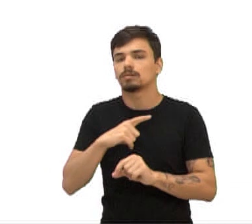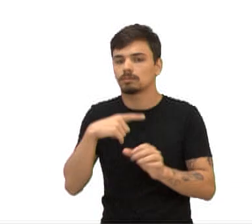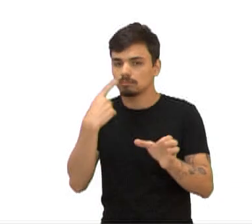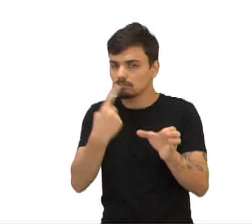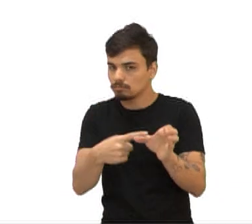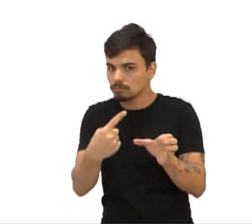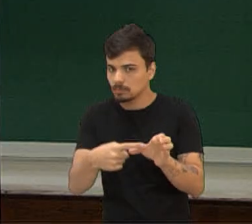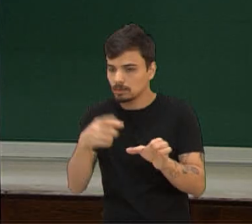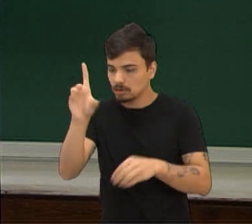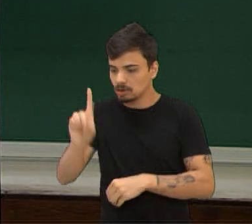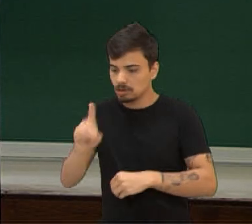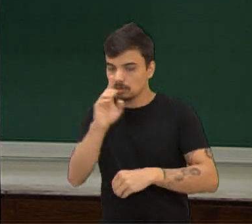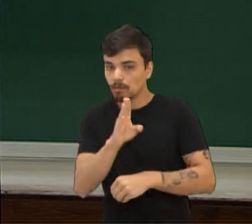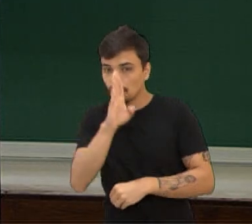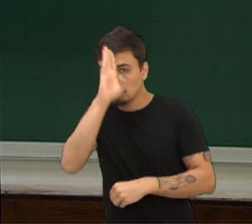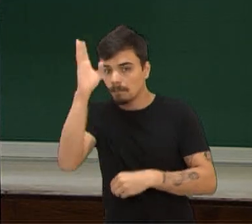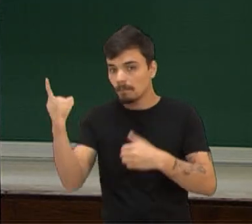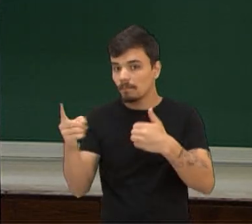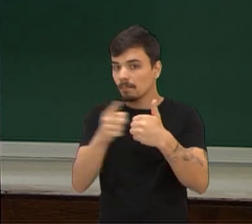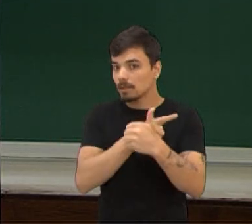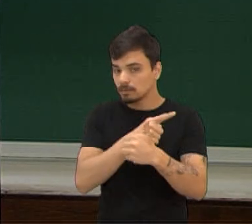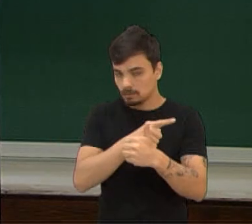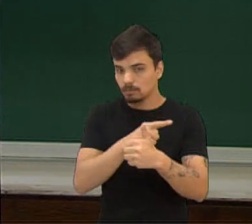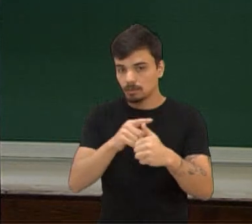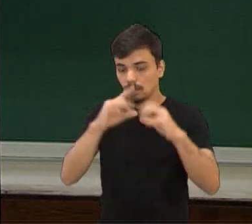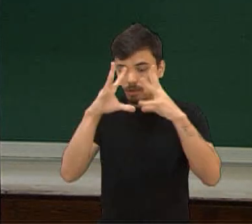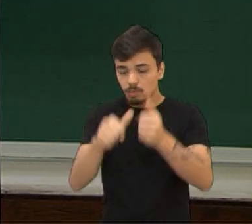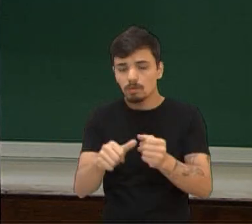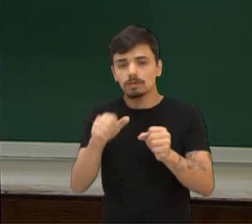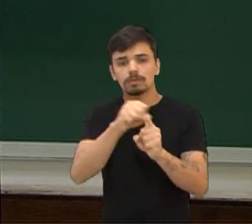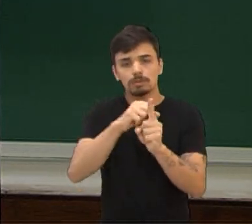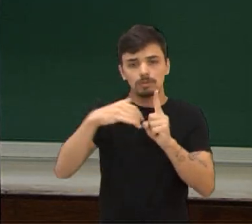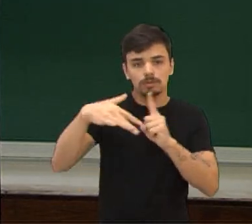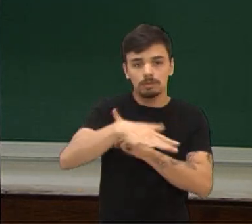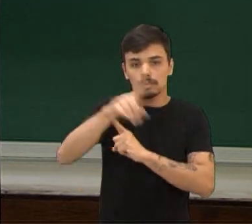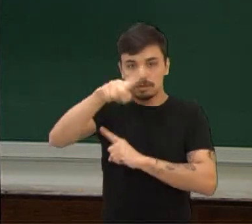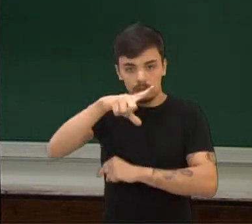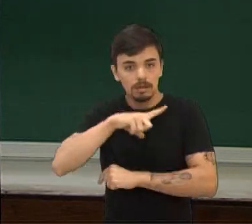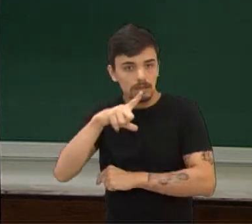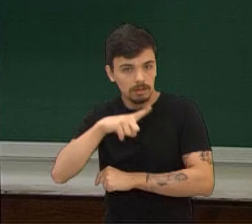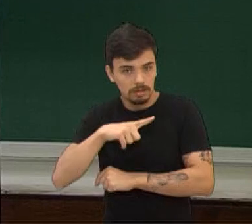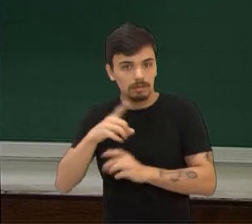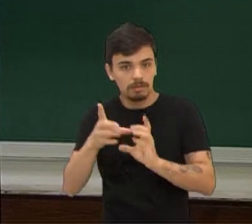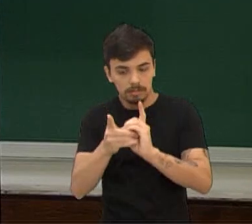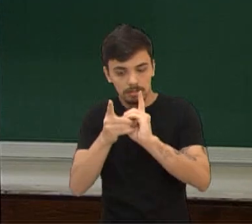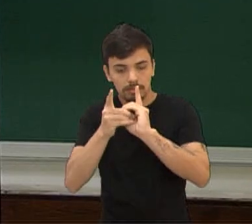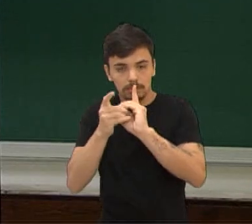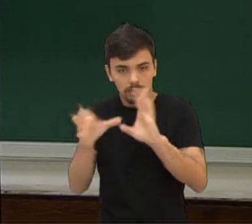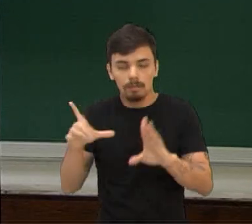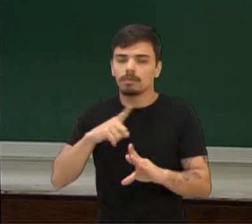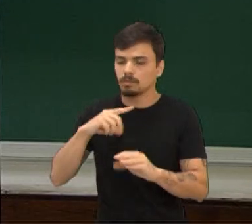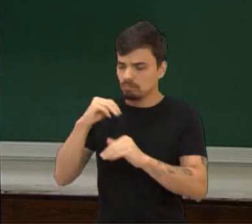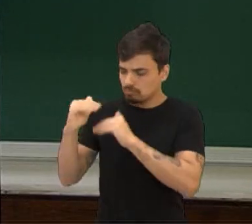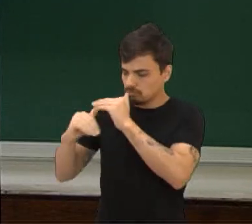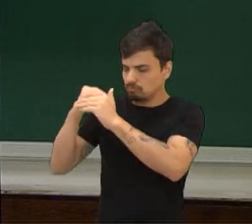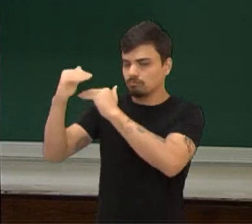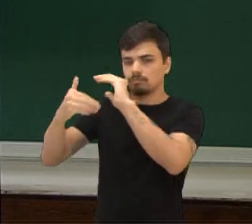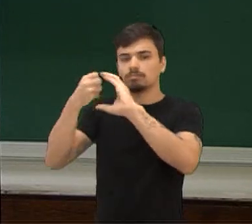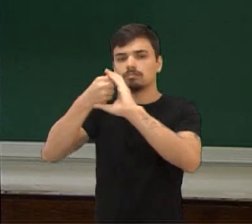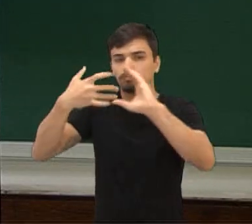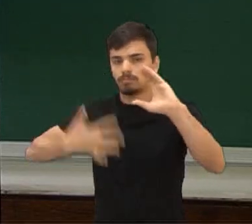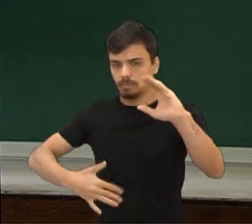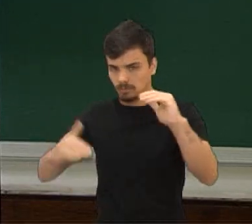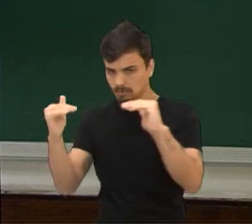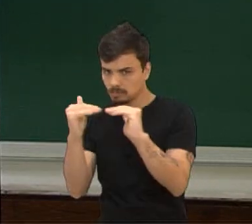direito por princípio. Todas as sociedades que são democráticas, elas passam por um determinado processo que tem algumas características em